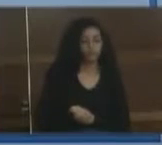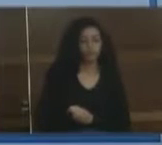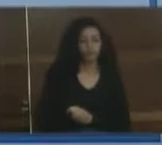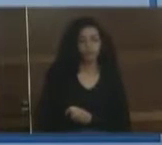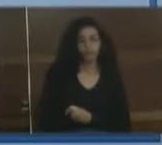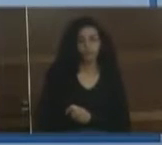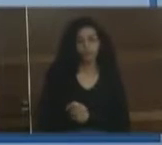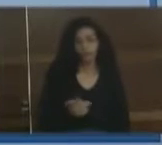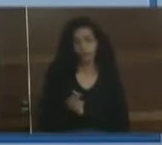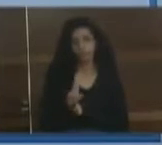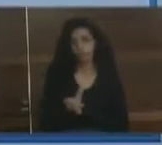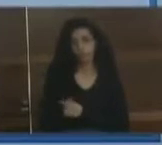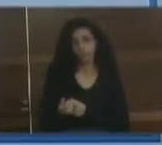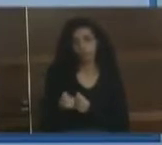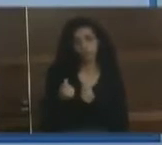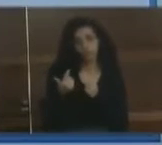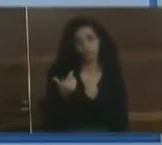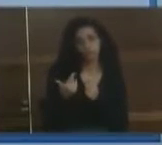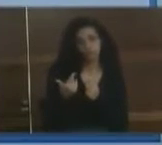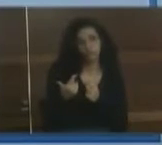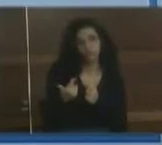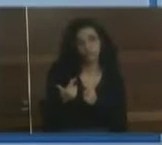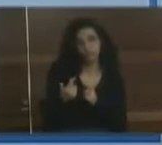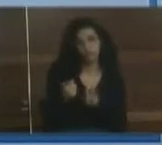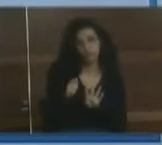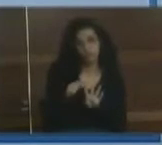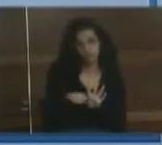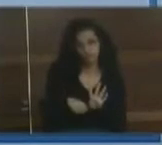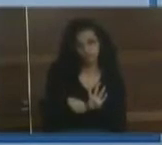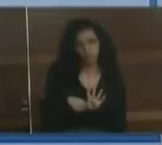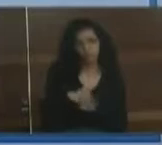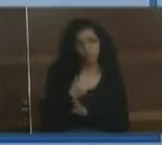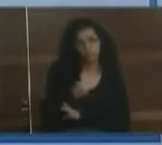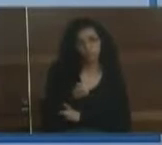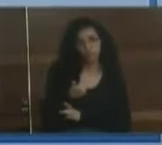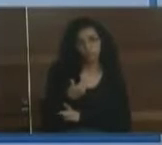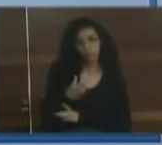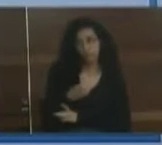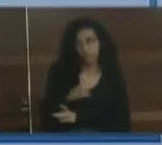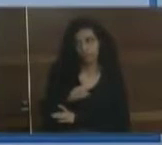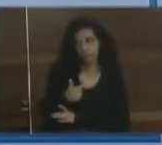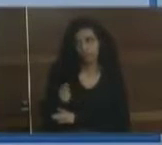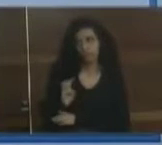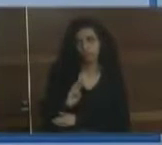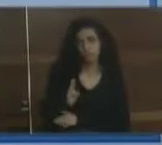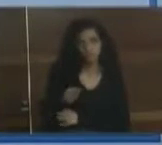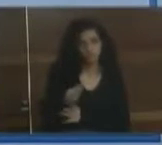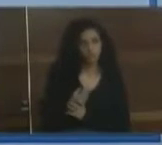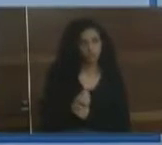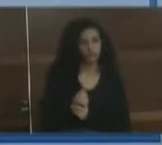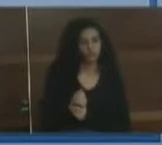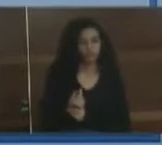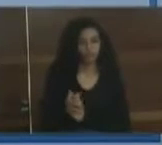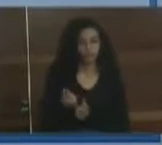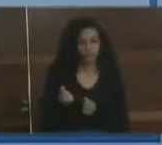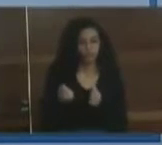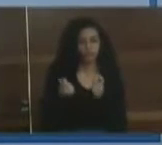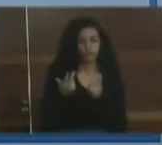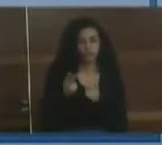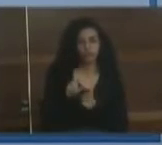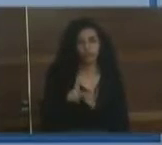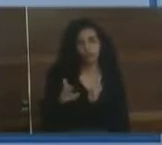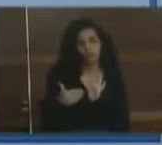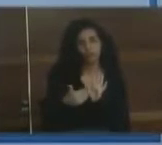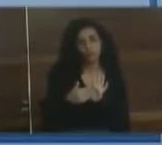reais despesa empenhada no terceiro quadrimestre 112 milhões 918 mil reais despesas